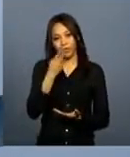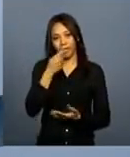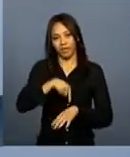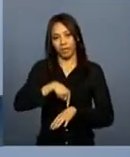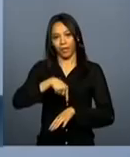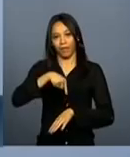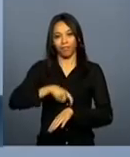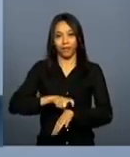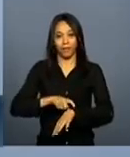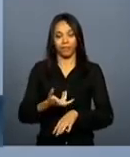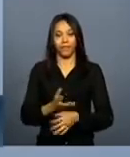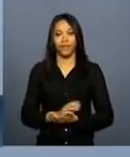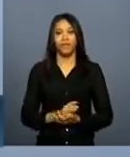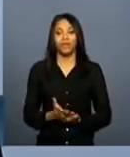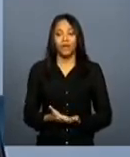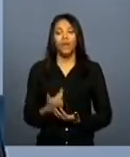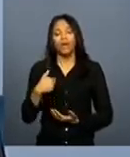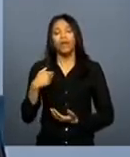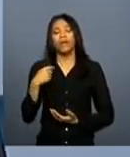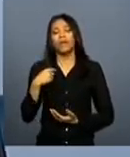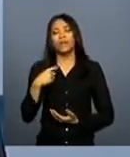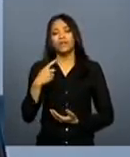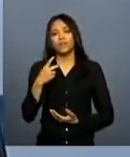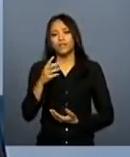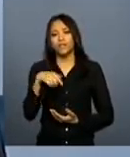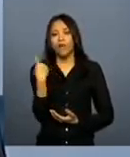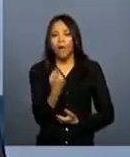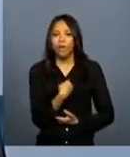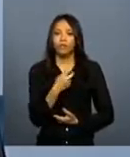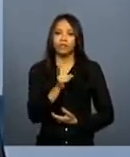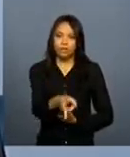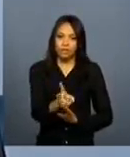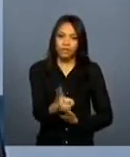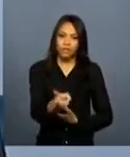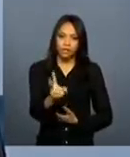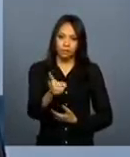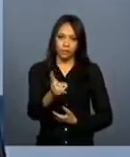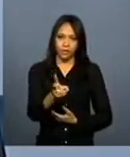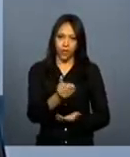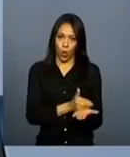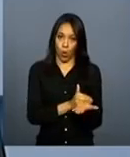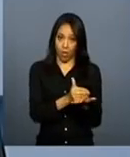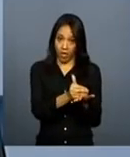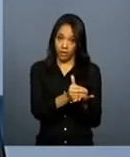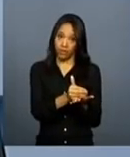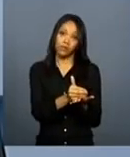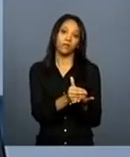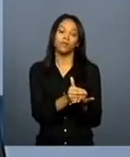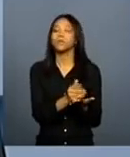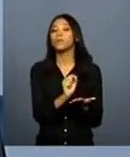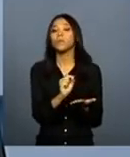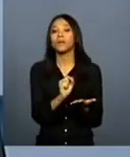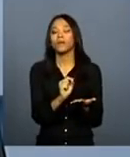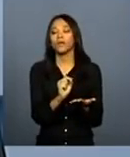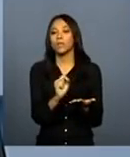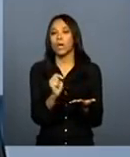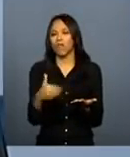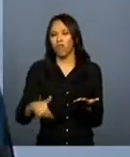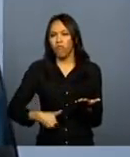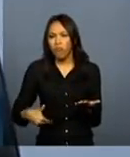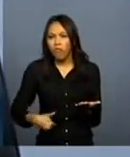Eu acho que a gente sempre... A gente partiu de um princípio que é a fome e a